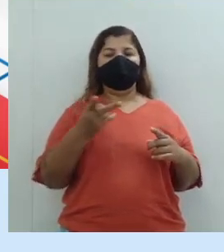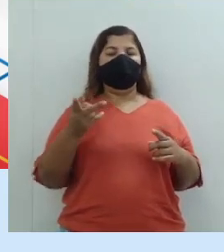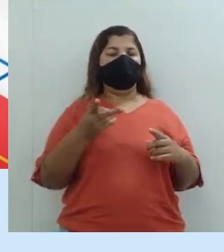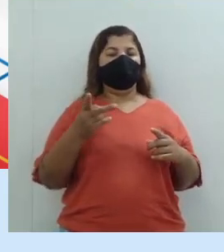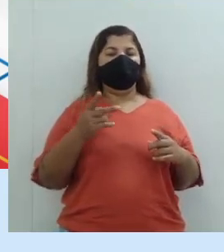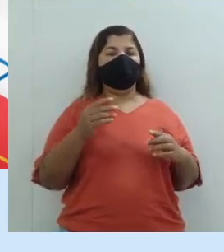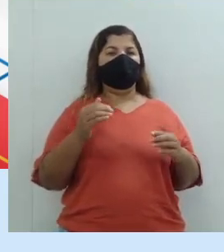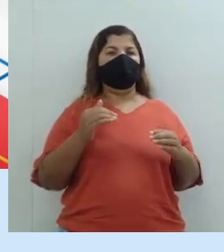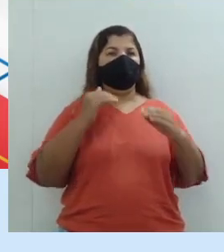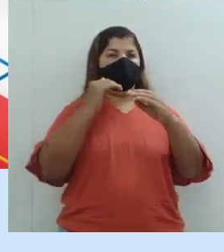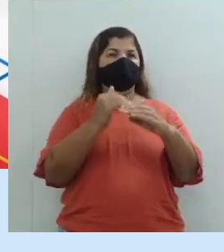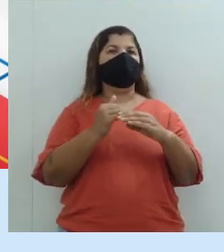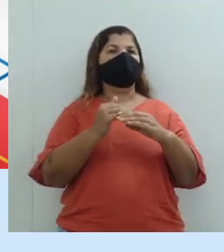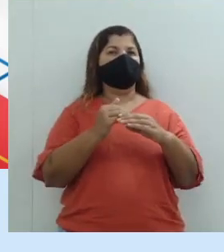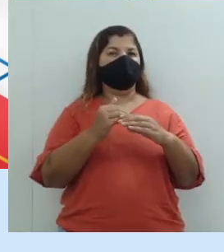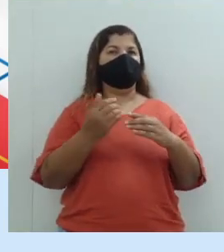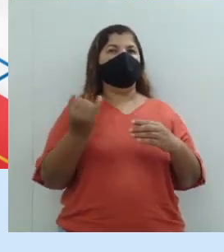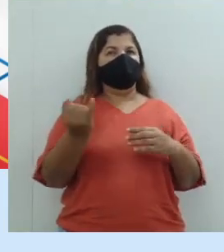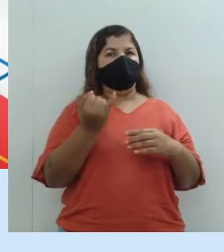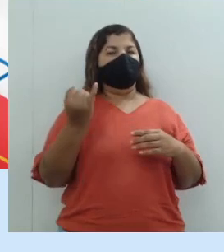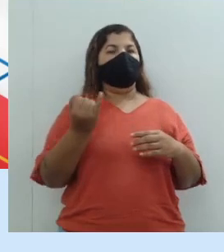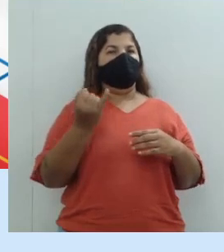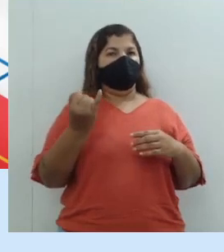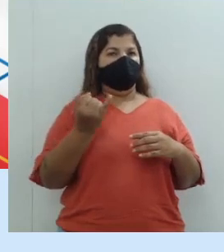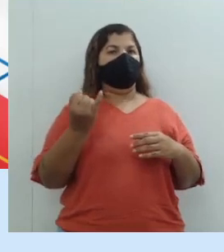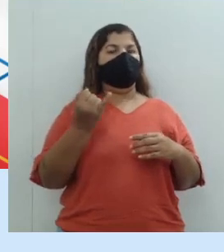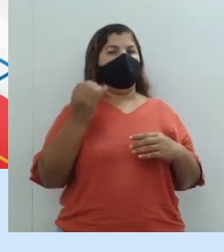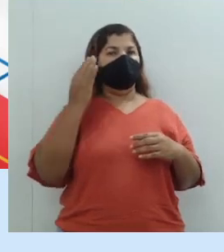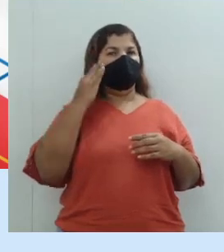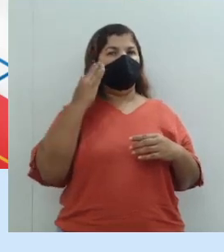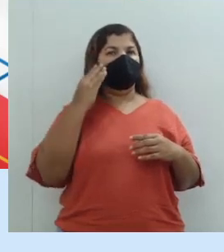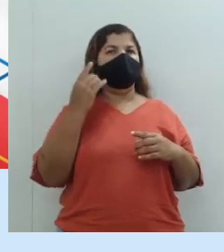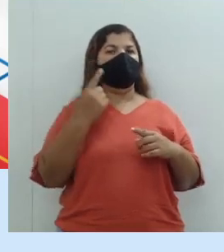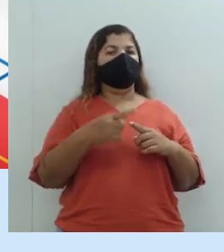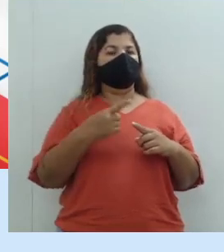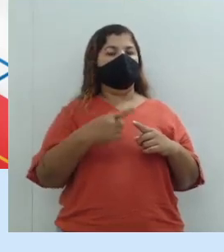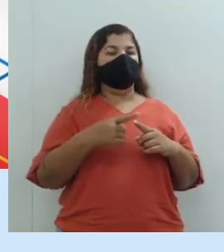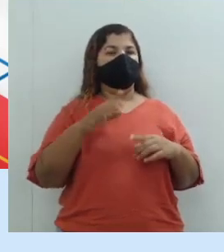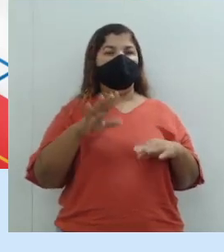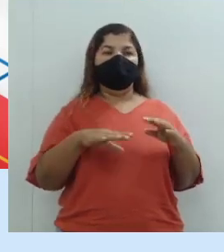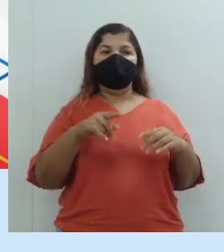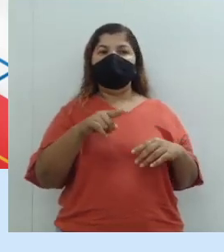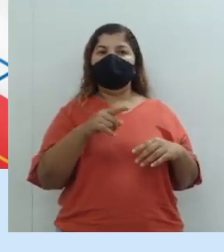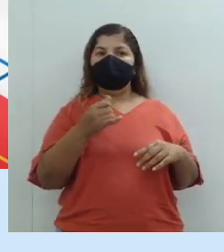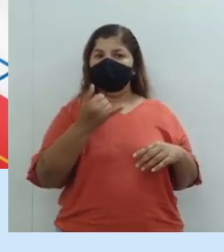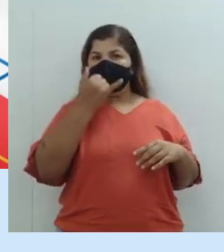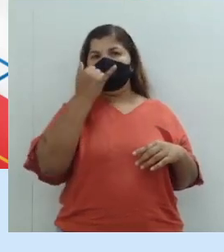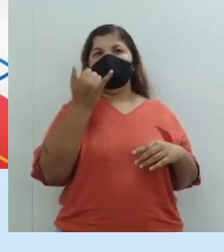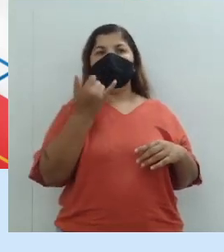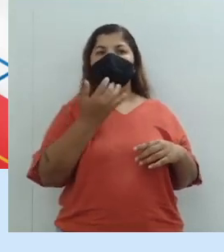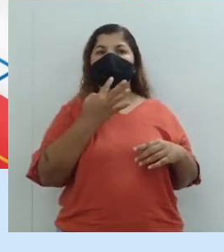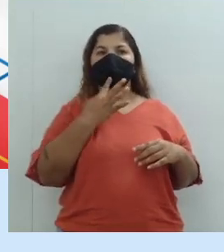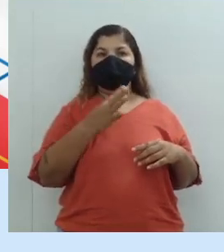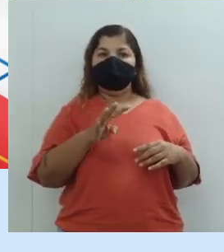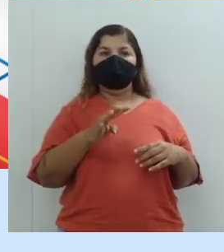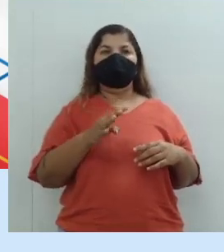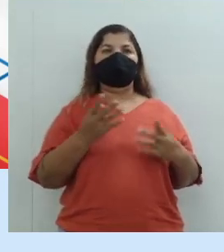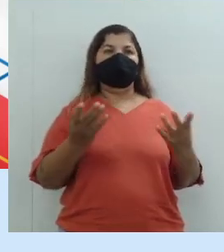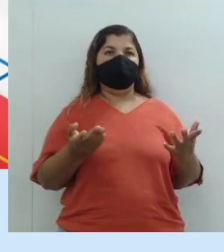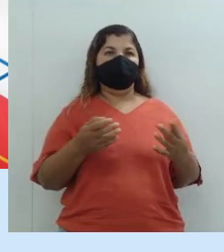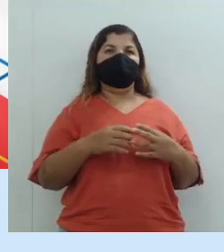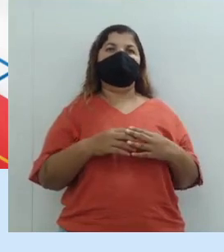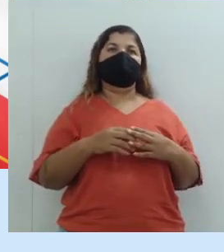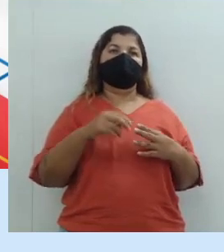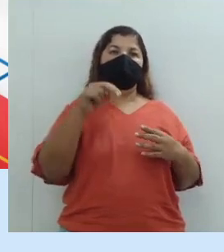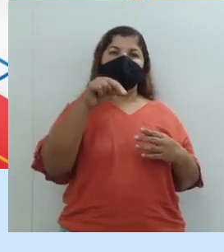É importante isso, porque muitas questões trazem isso como uma casca de banana, né? Então é importante você saber que normal e peso não